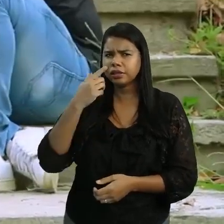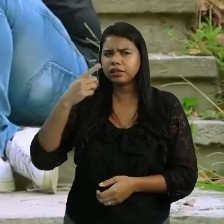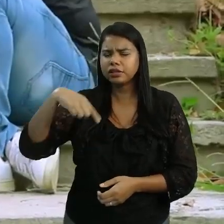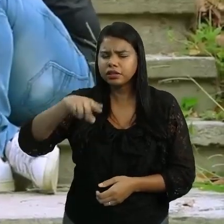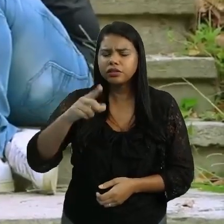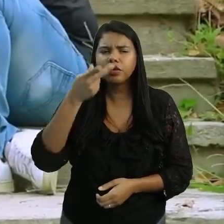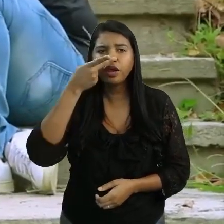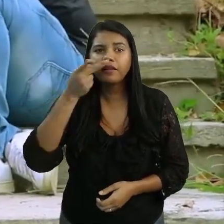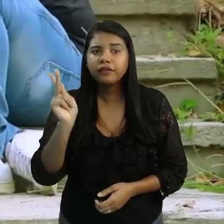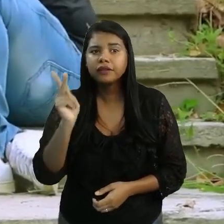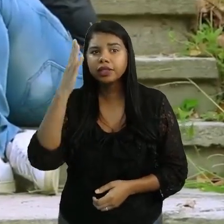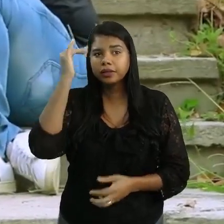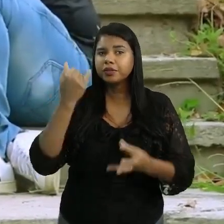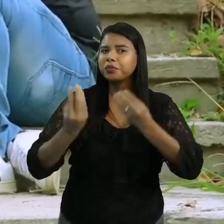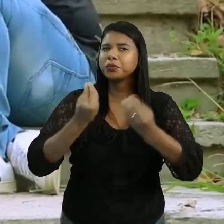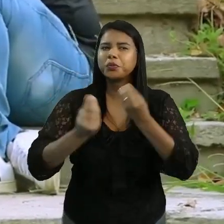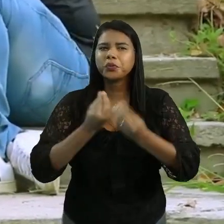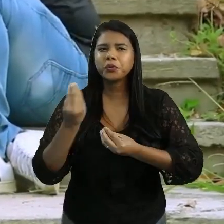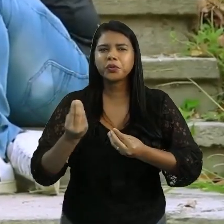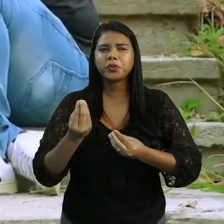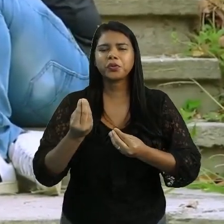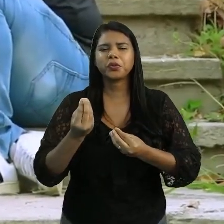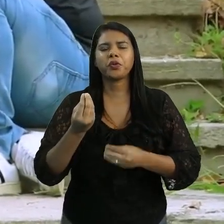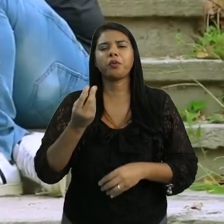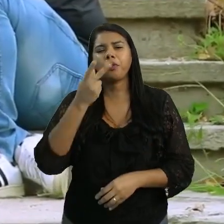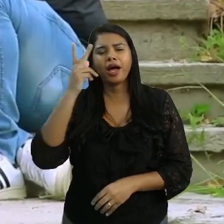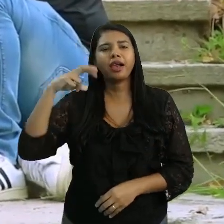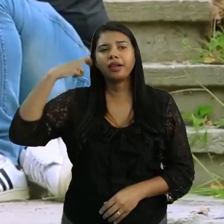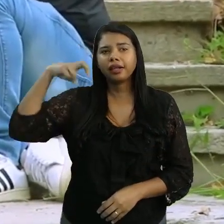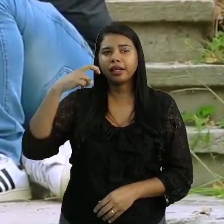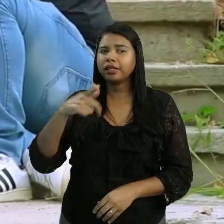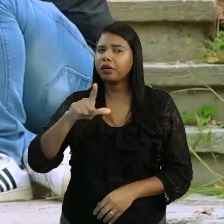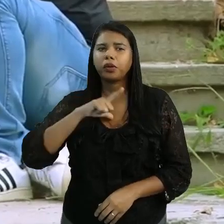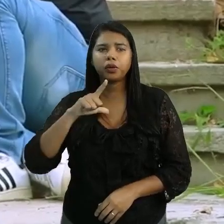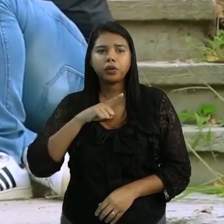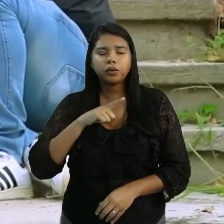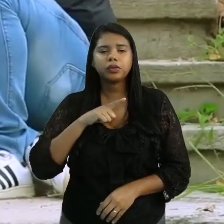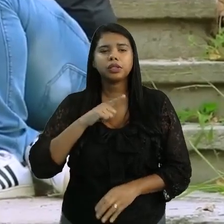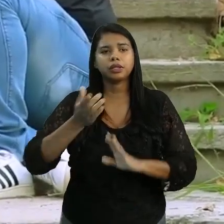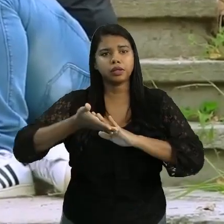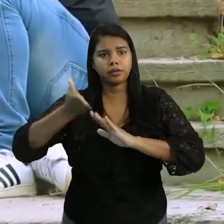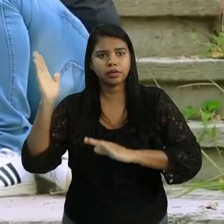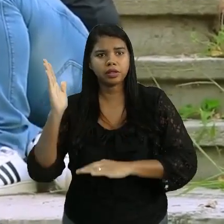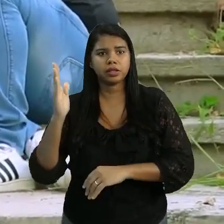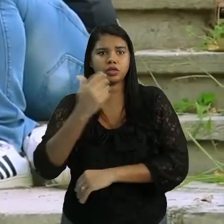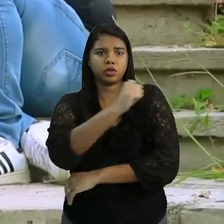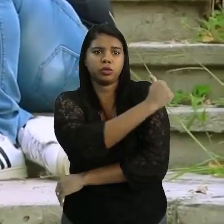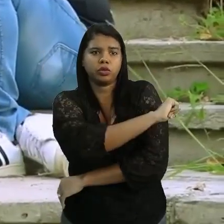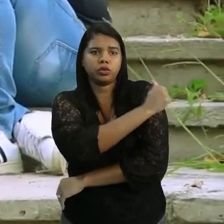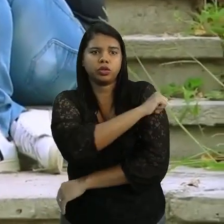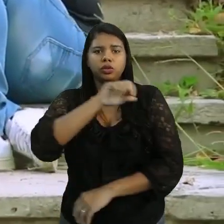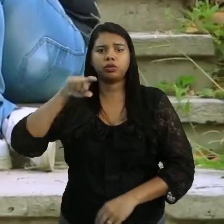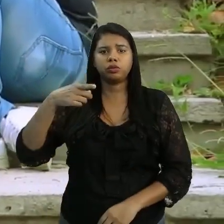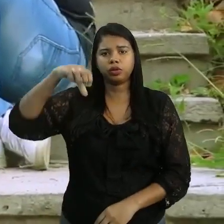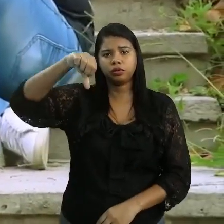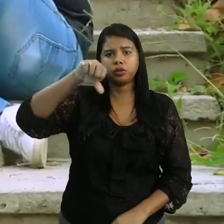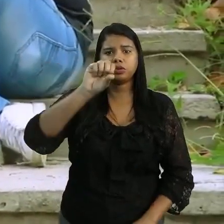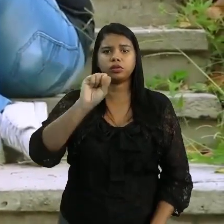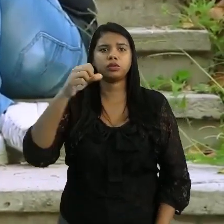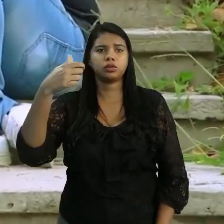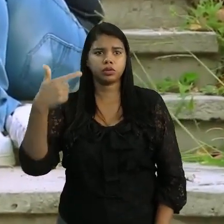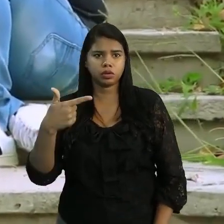perguntas existenciais. E eu encontrei o Bhagavad Gita, e quando eu li o Bhagavad Gita, fiquei assim, muito impressionado com tanto conhecimento,